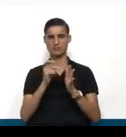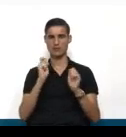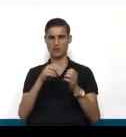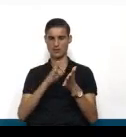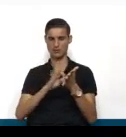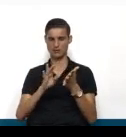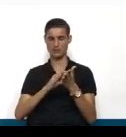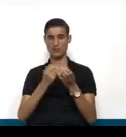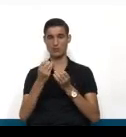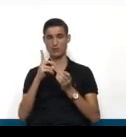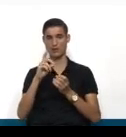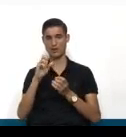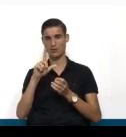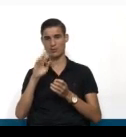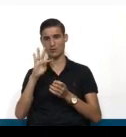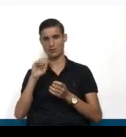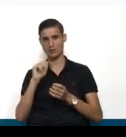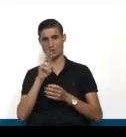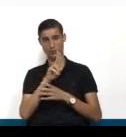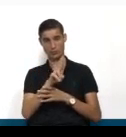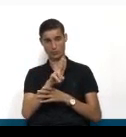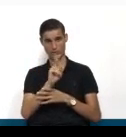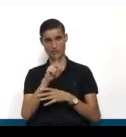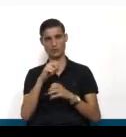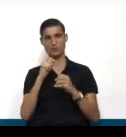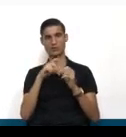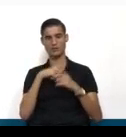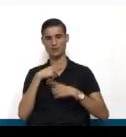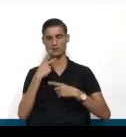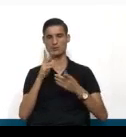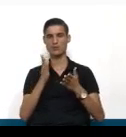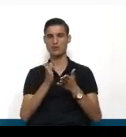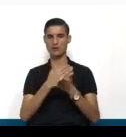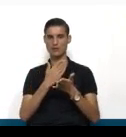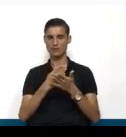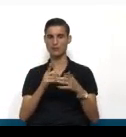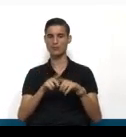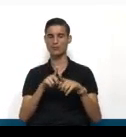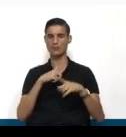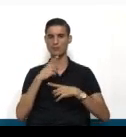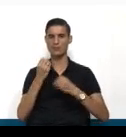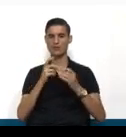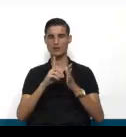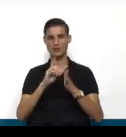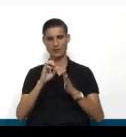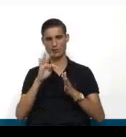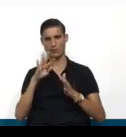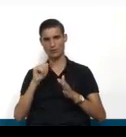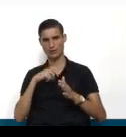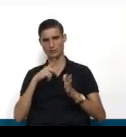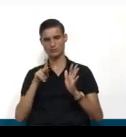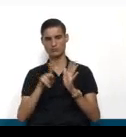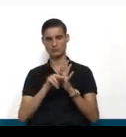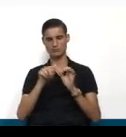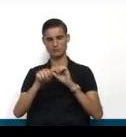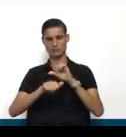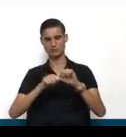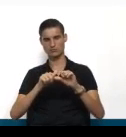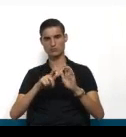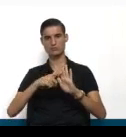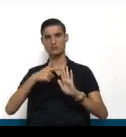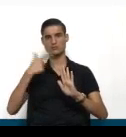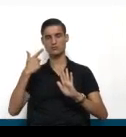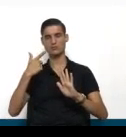escrito como ΔU, que é o que vai aparecer lá no seu livro, assim como ele pode aparecer o delta de ponta cabeça elevado